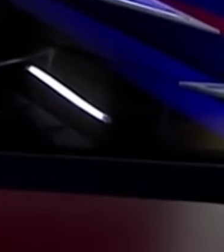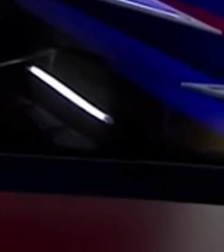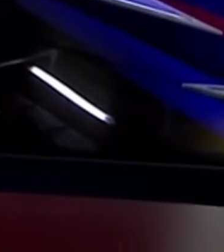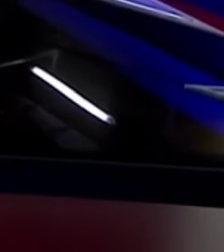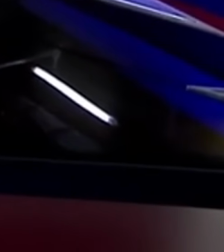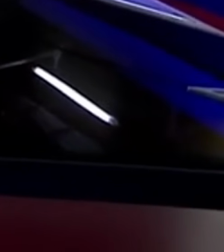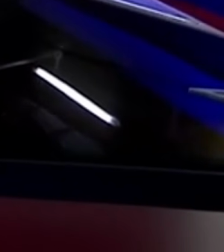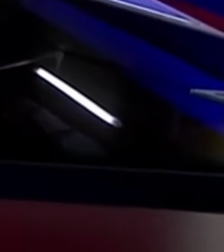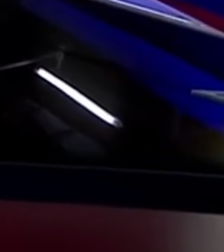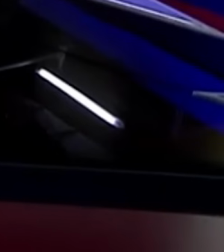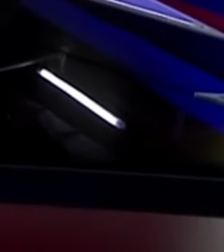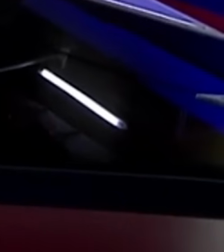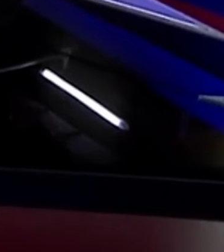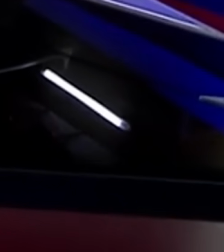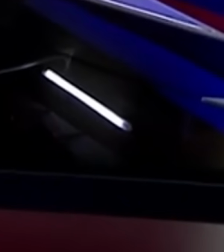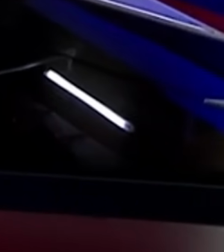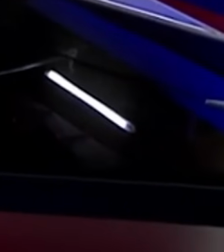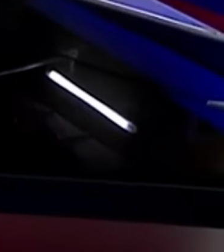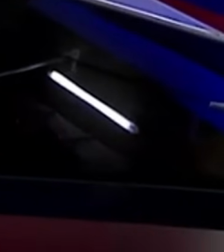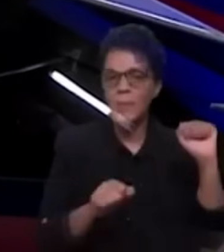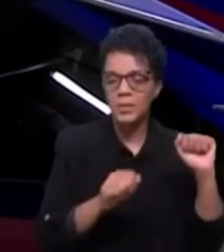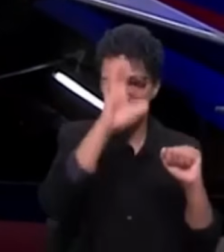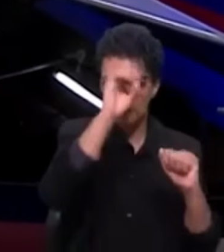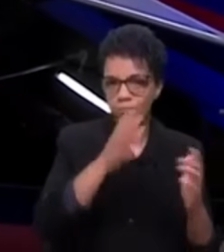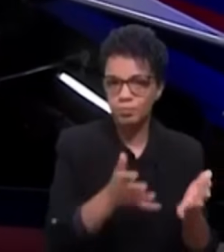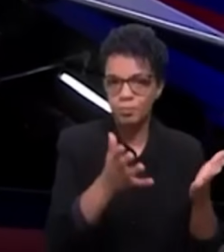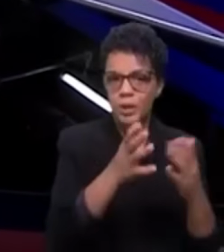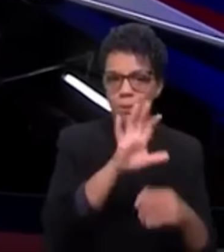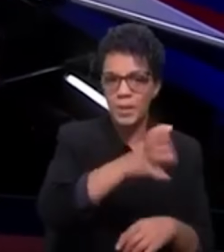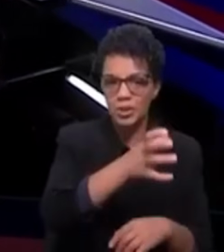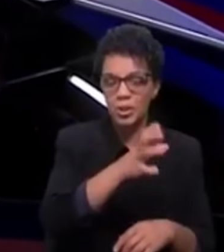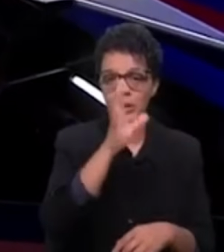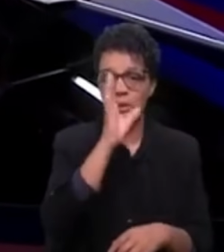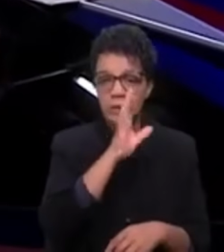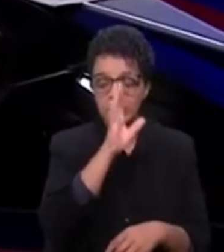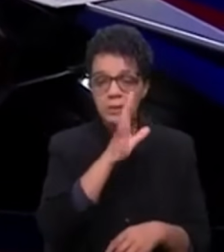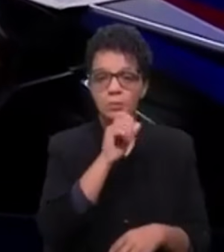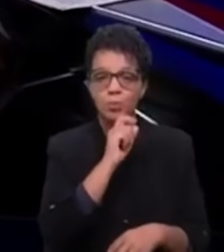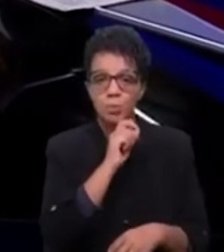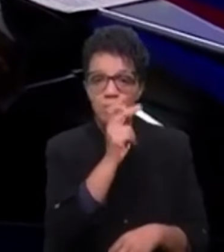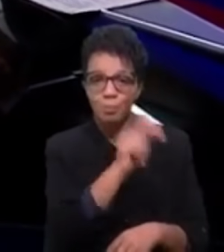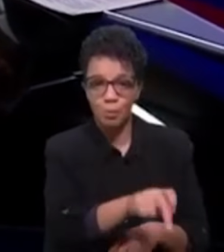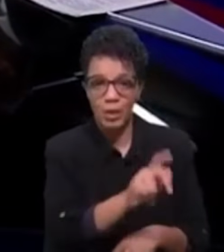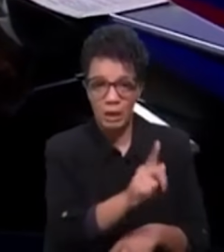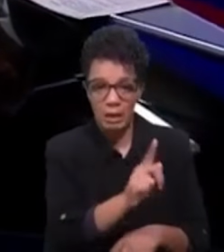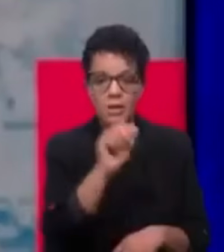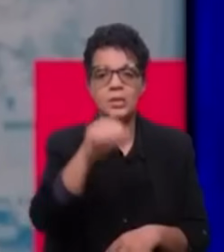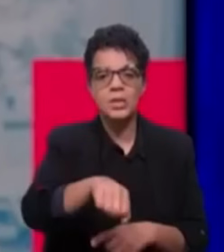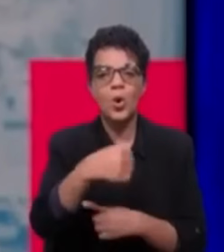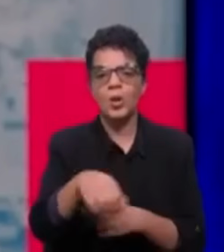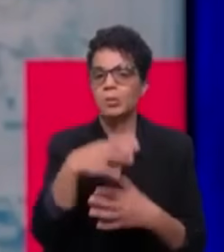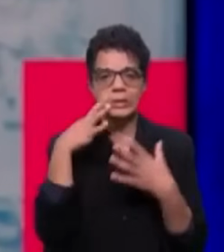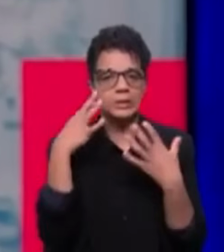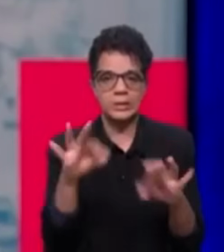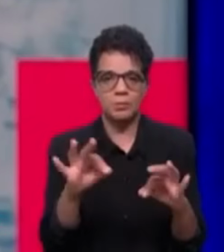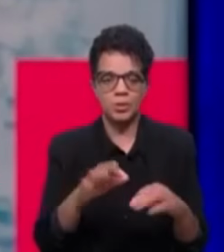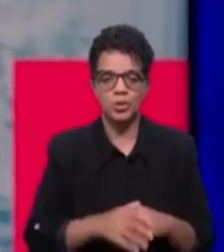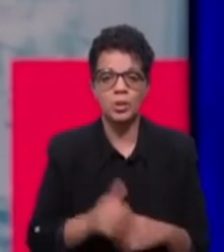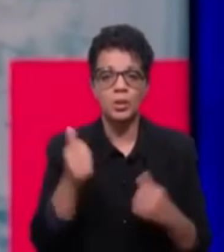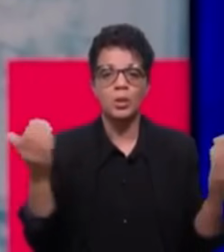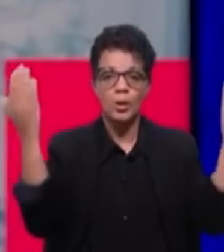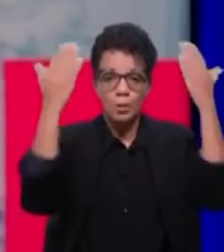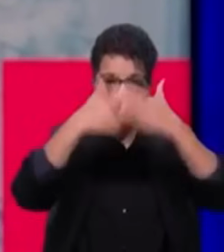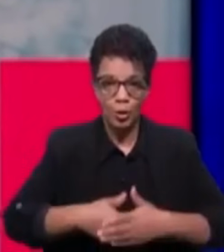sem maioria deixa os socialistas governarem o país se for essa a possibilidade sim ou não é muito simples bom muito boa